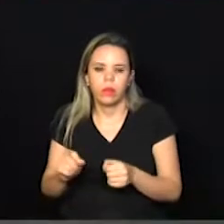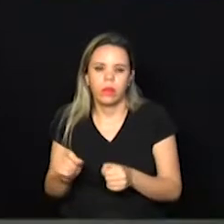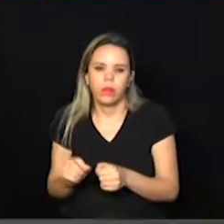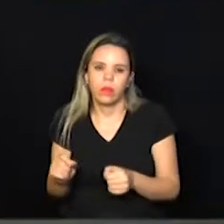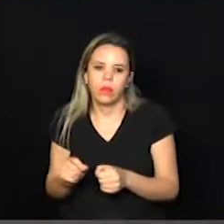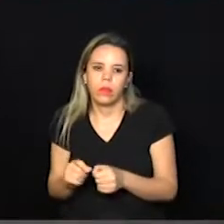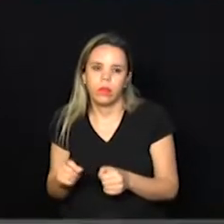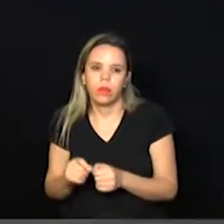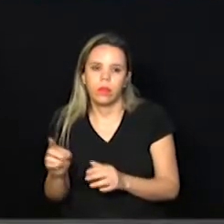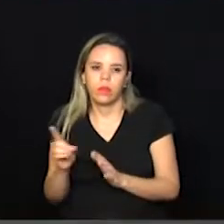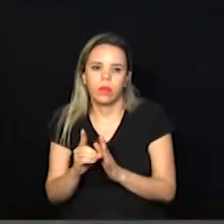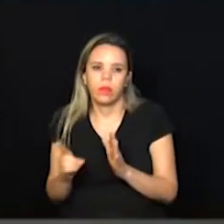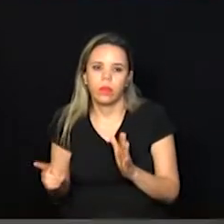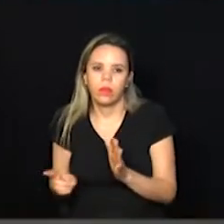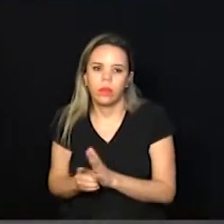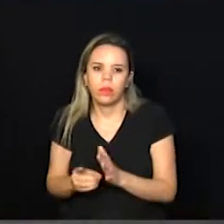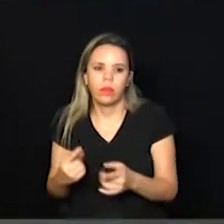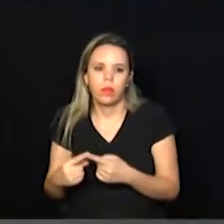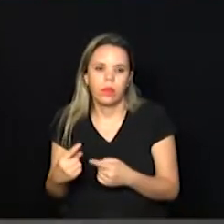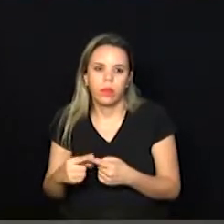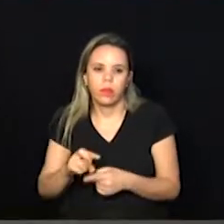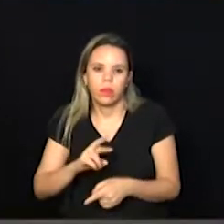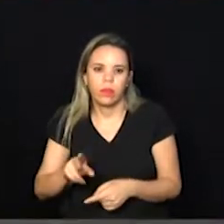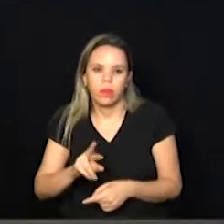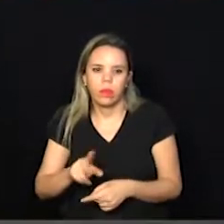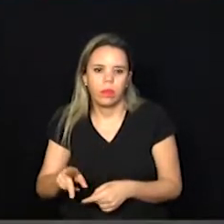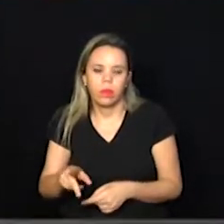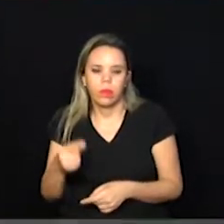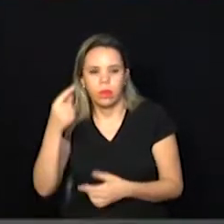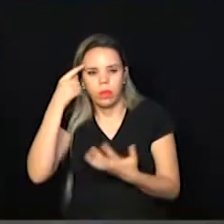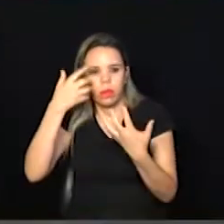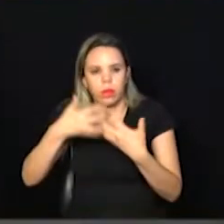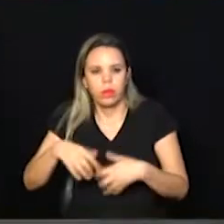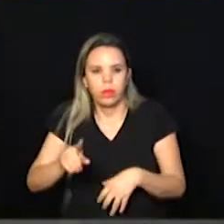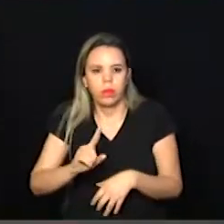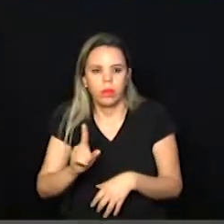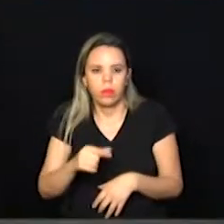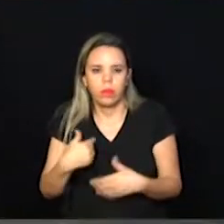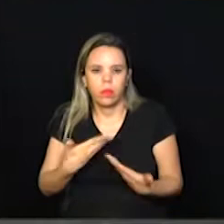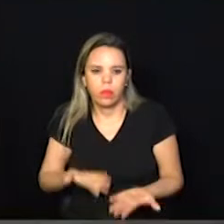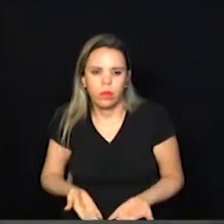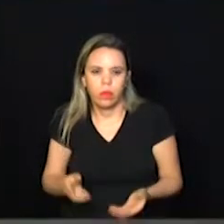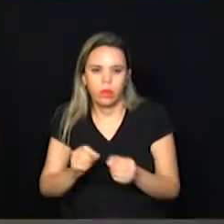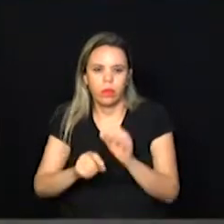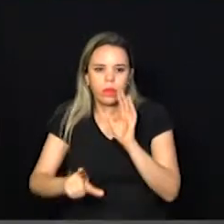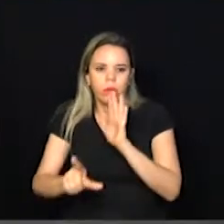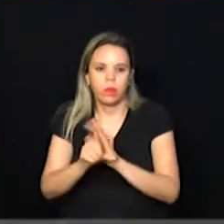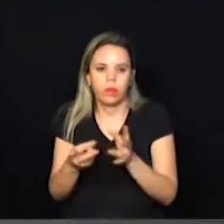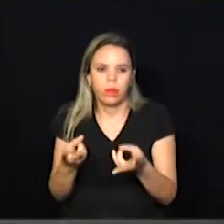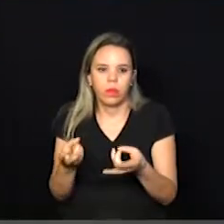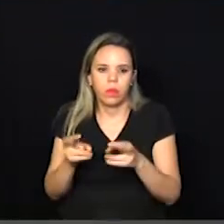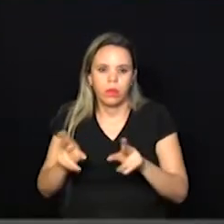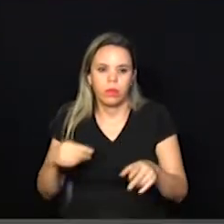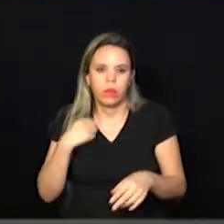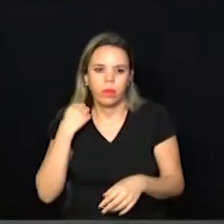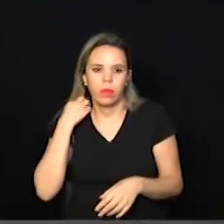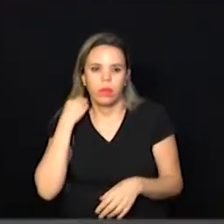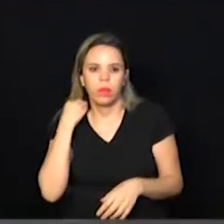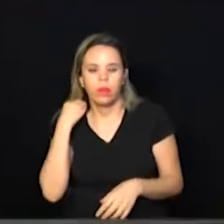o decreto porque não é algo, pensamos dessa forma, e é claro que aqui que se faz as leis tem um olhar diferente, de